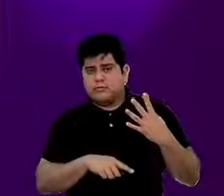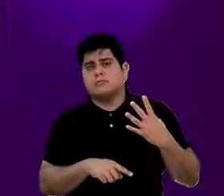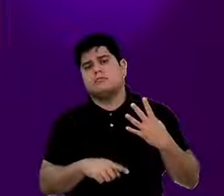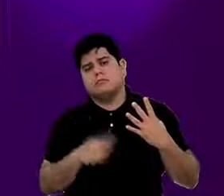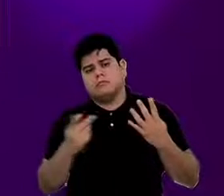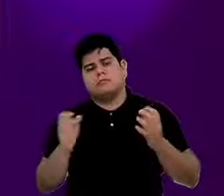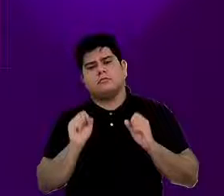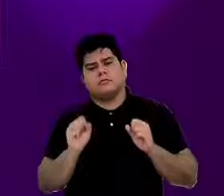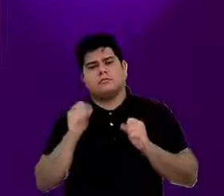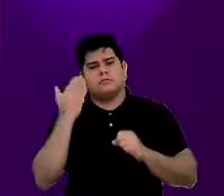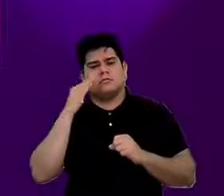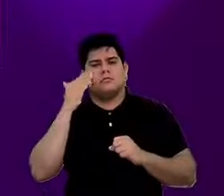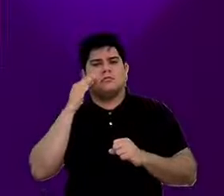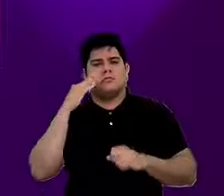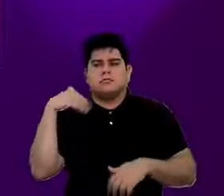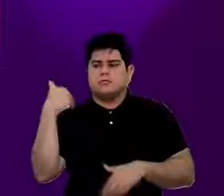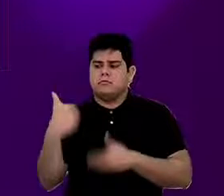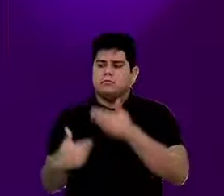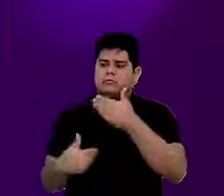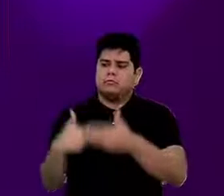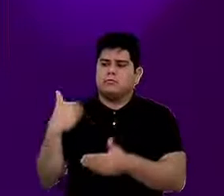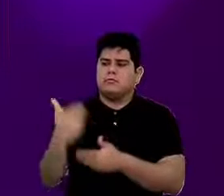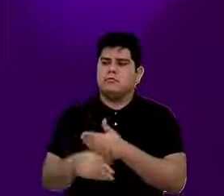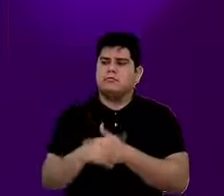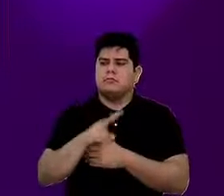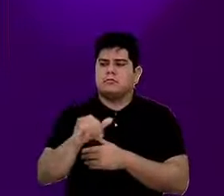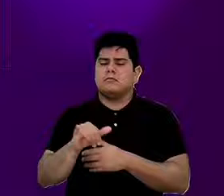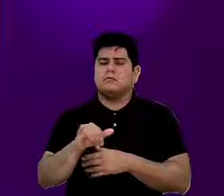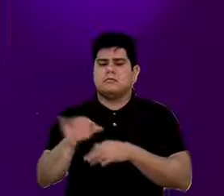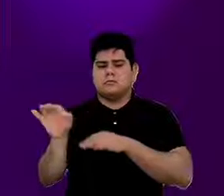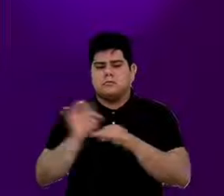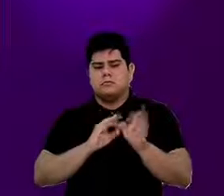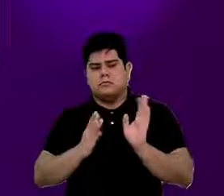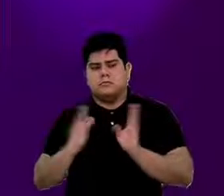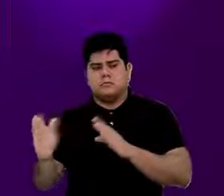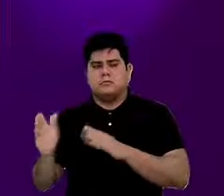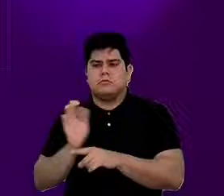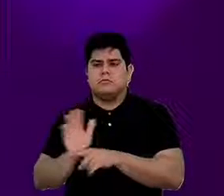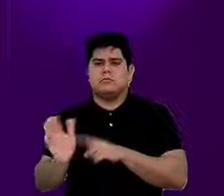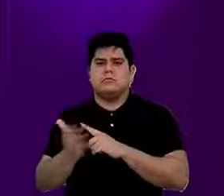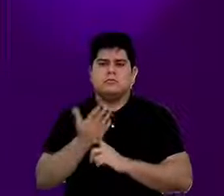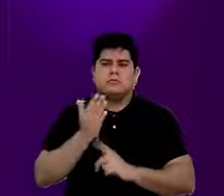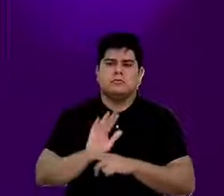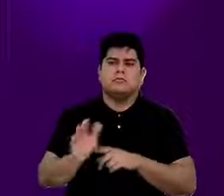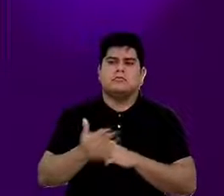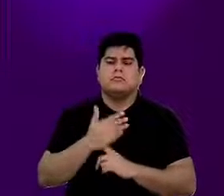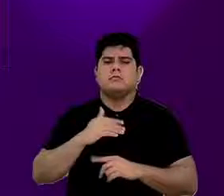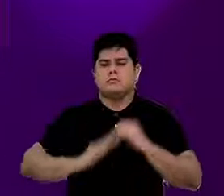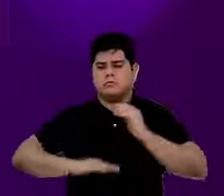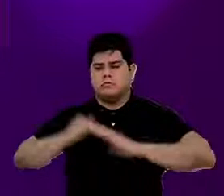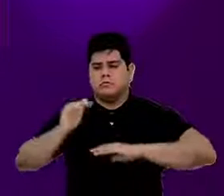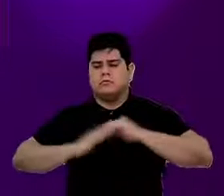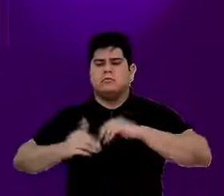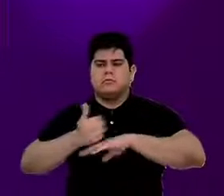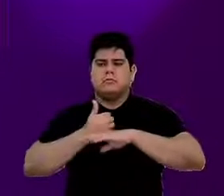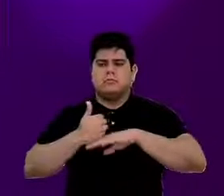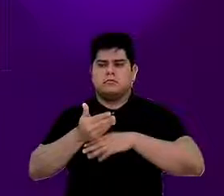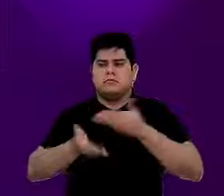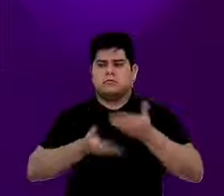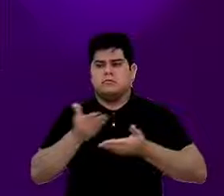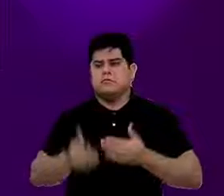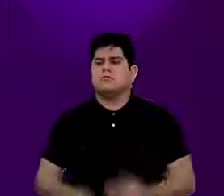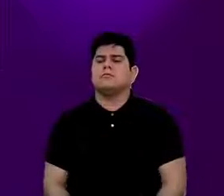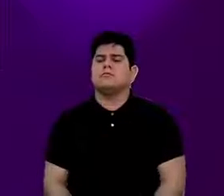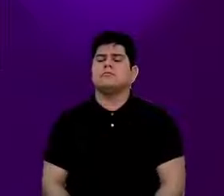a gente poder entender os processos que vão ser desenhados em colaboração com as especialidades que cuidam desses